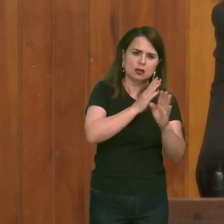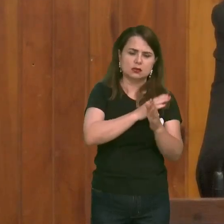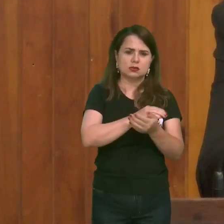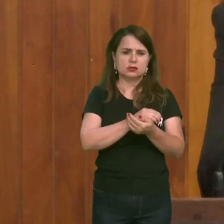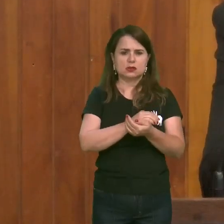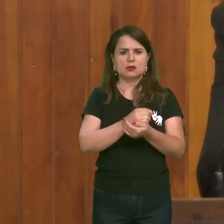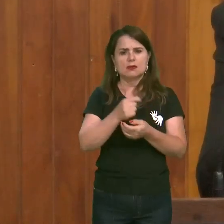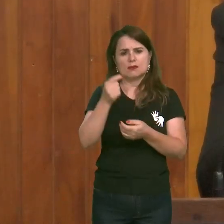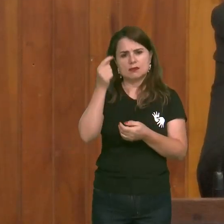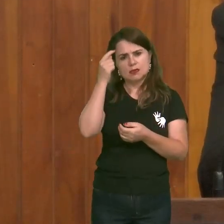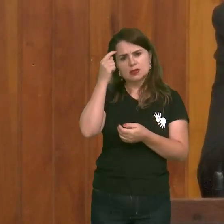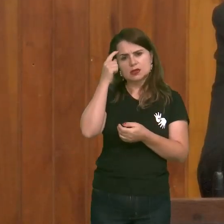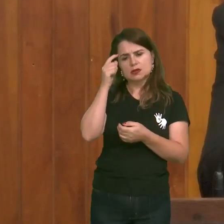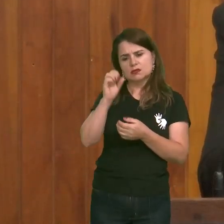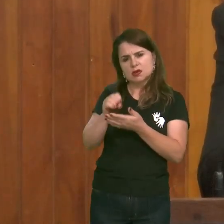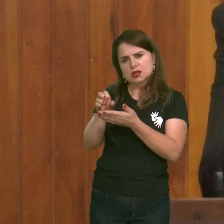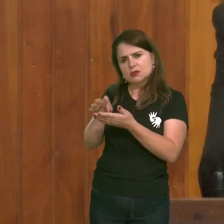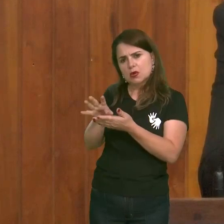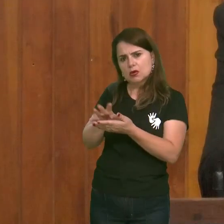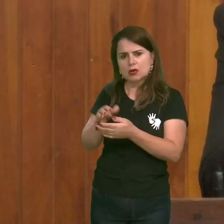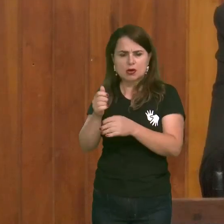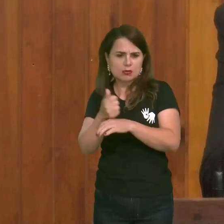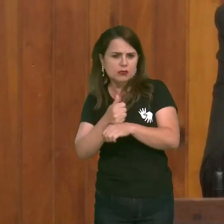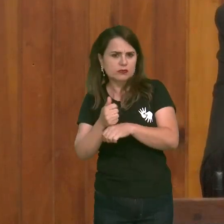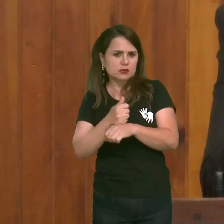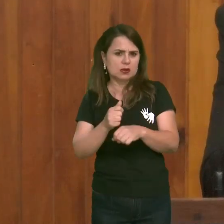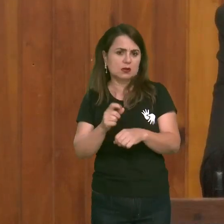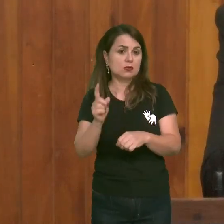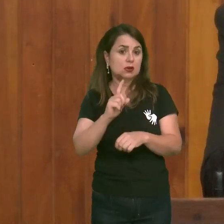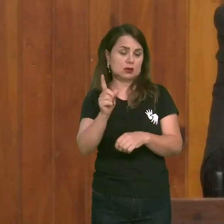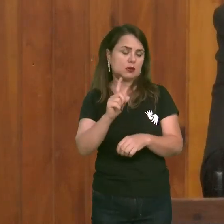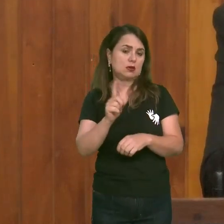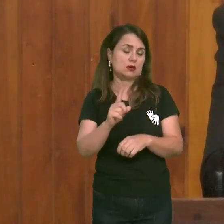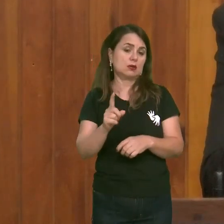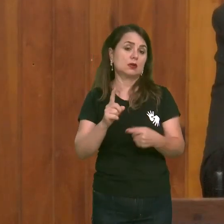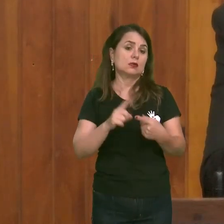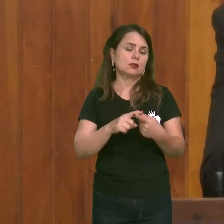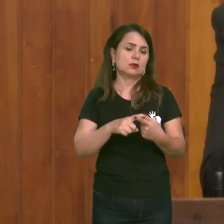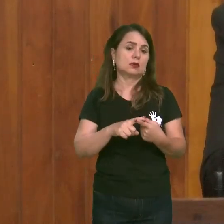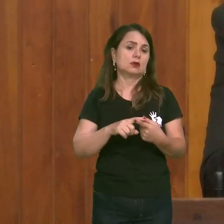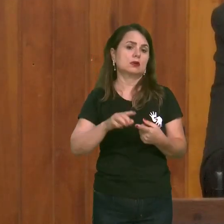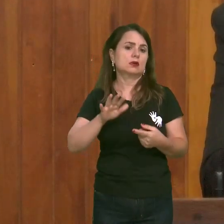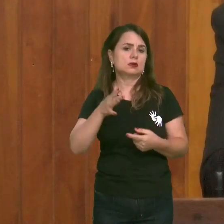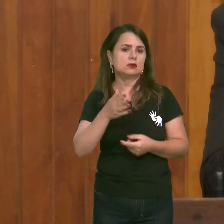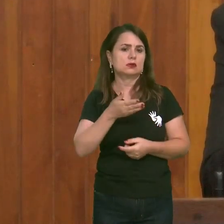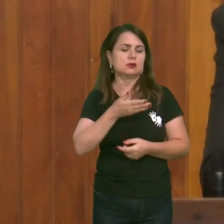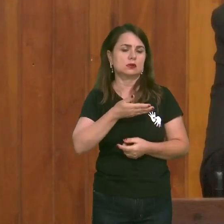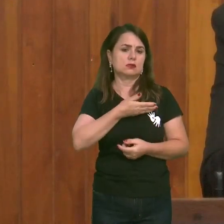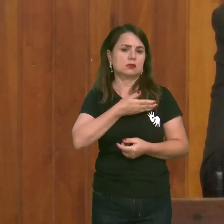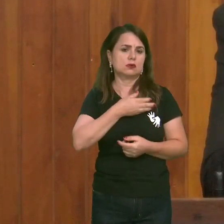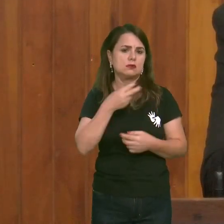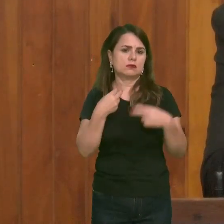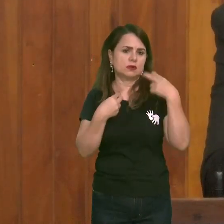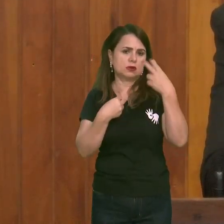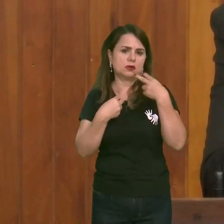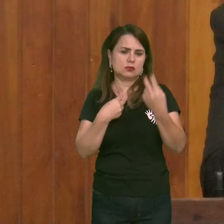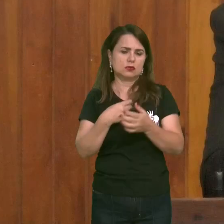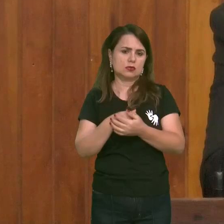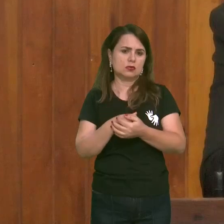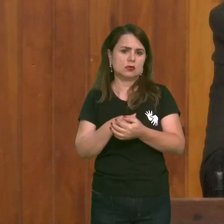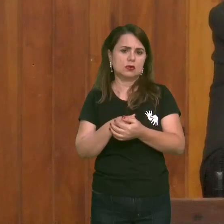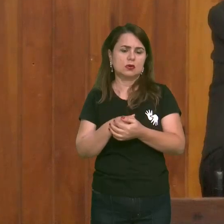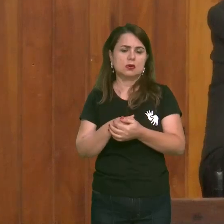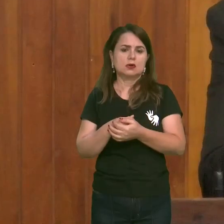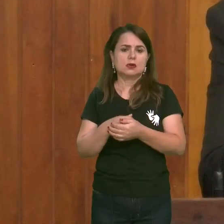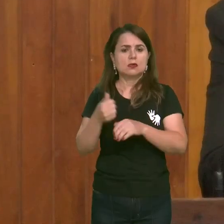mandar embora cargos e tudo mais porque muitas vezes o colega Vereador ele tem cargos não é um cargo que ele fica amarrado